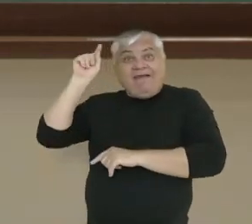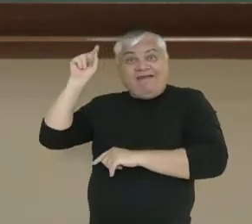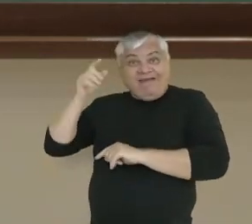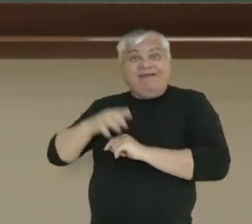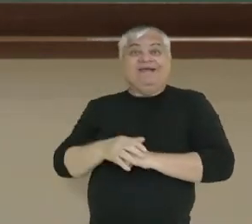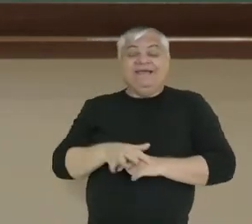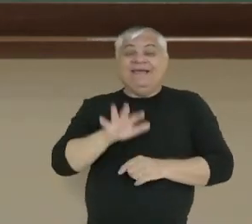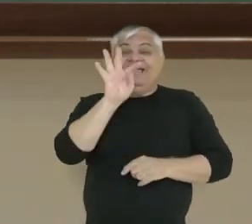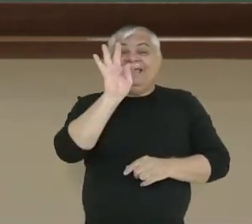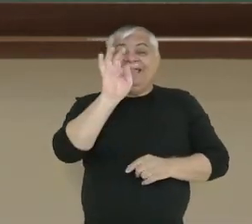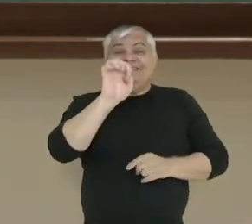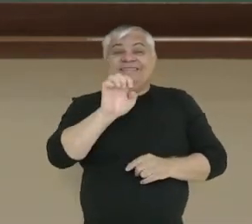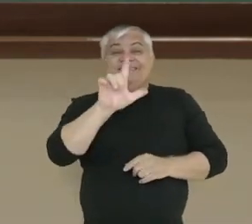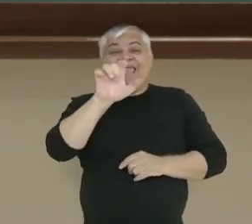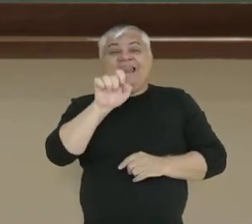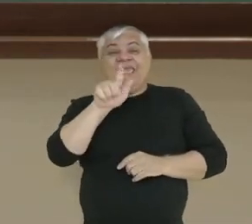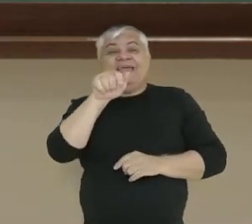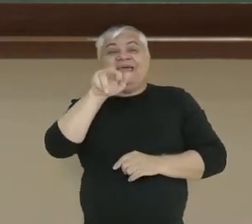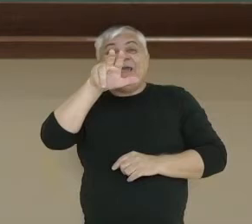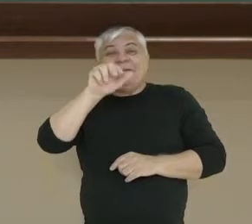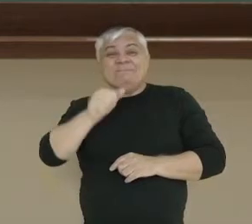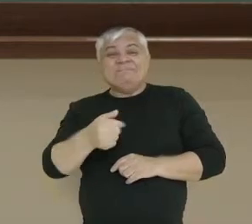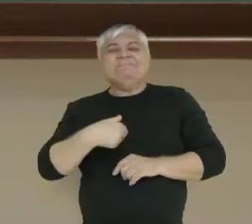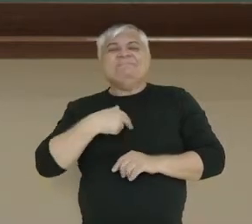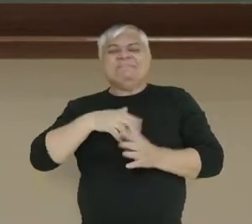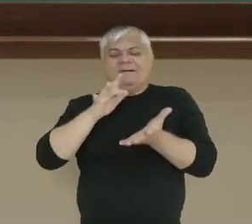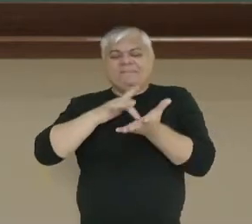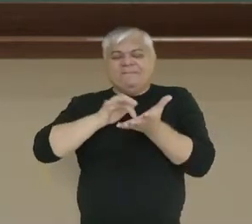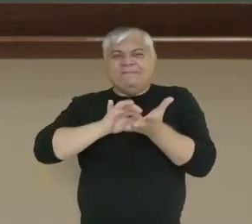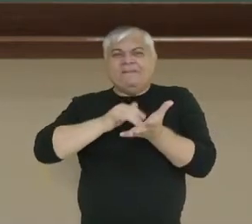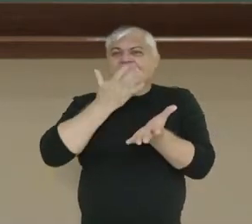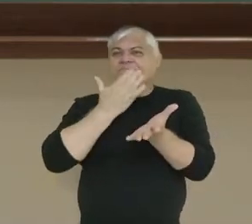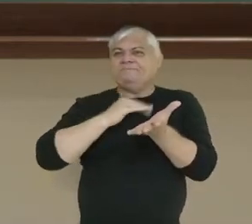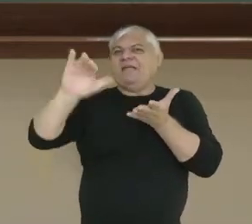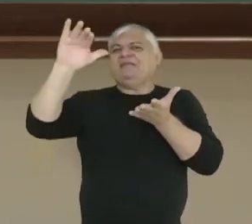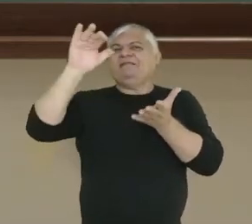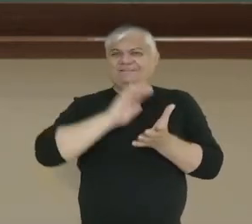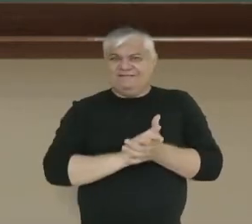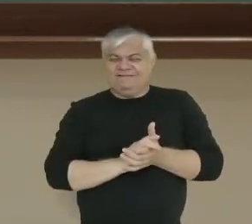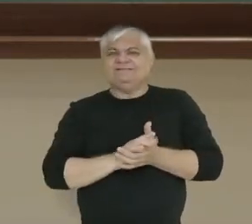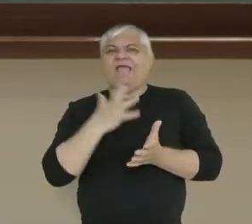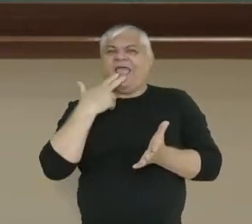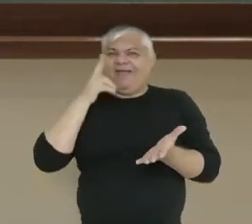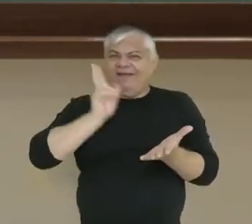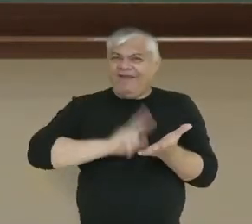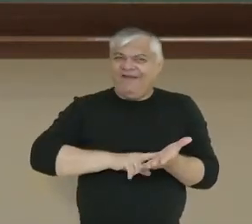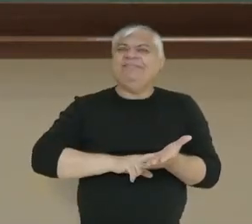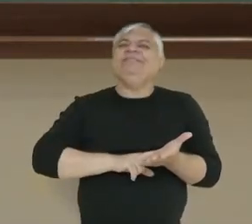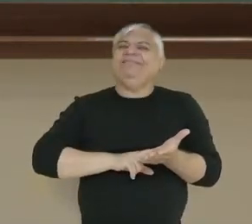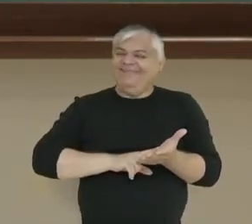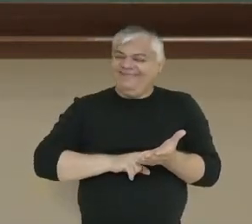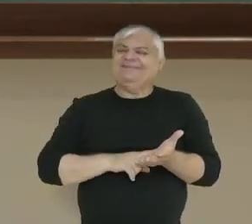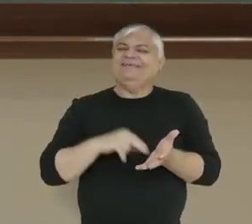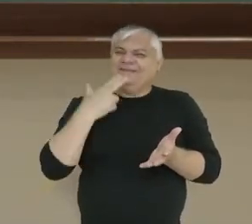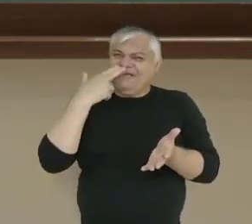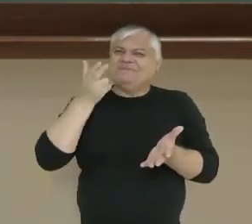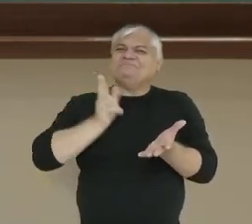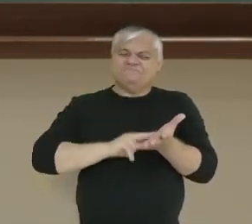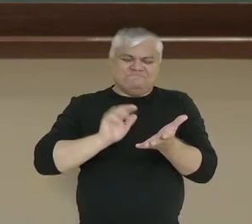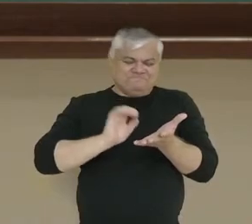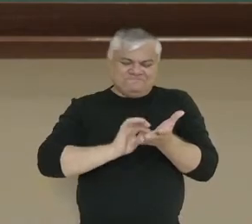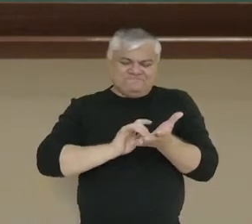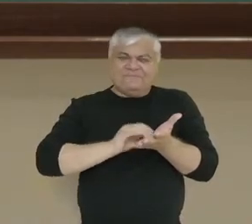as pessoas se comunicavam para chegar um momento, de uma mensagem rápida, as pessoas utilizavam o